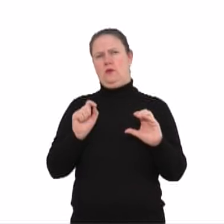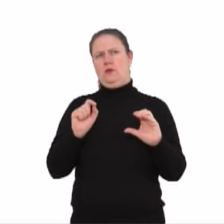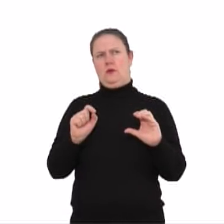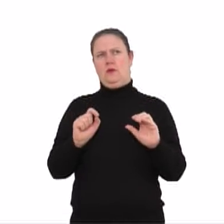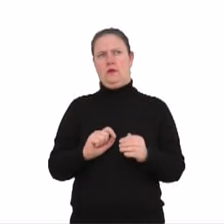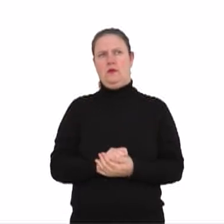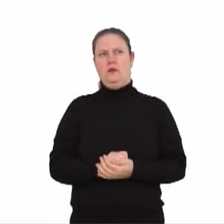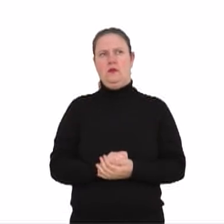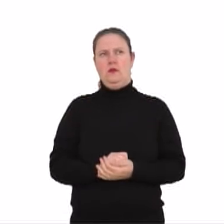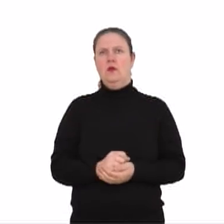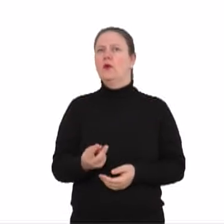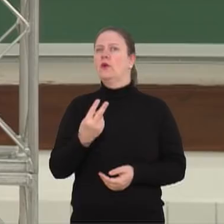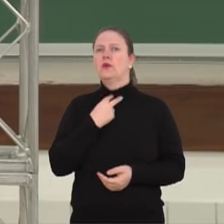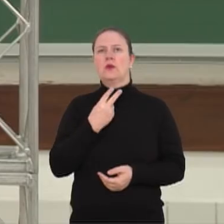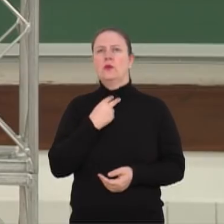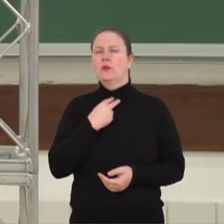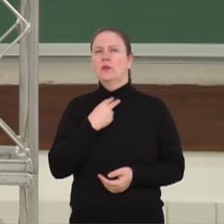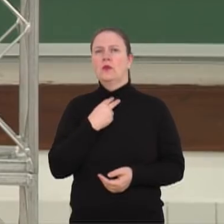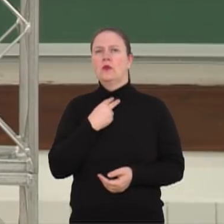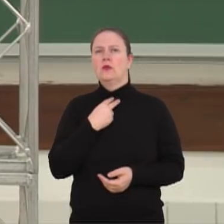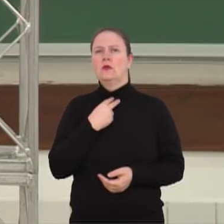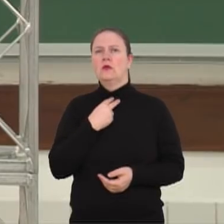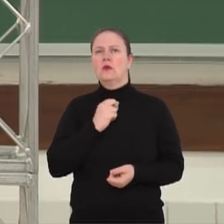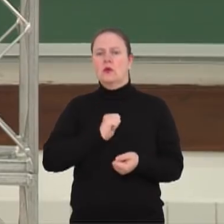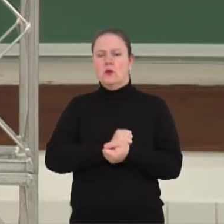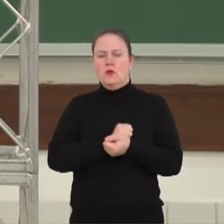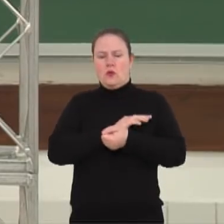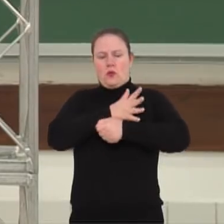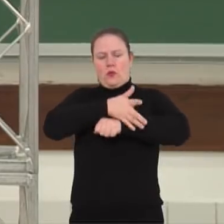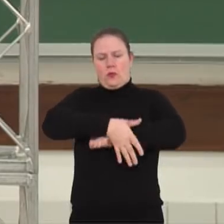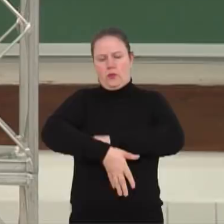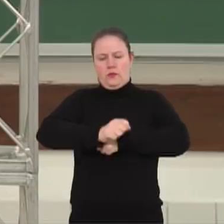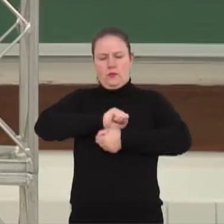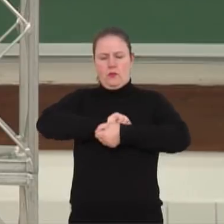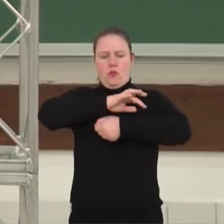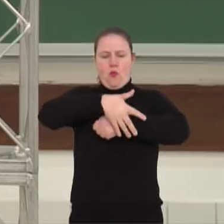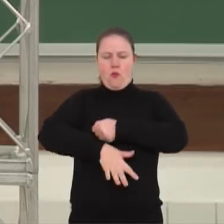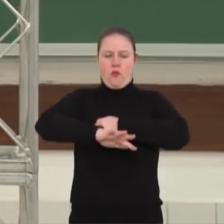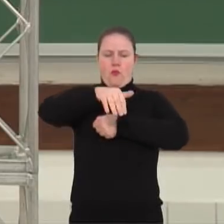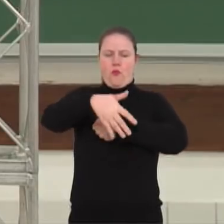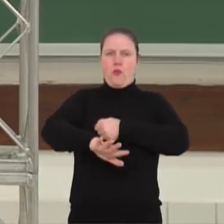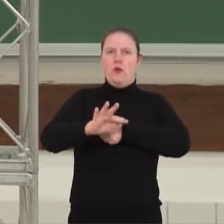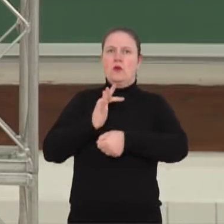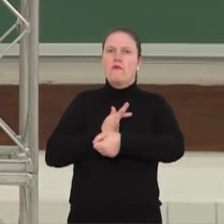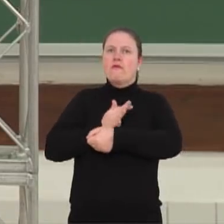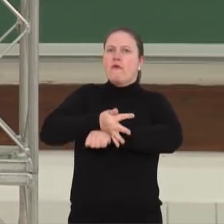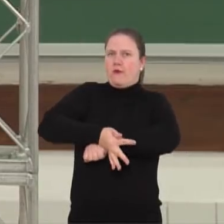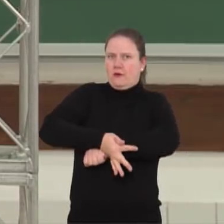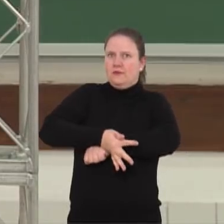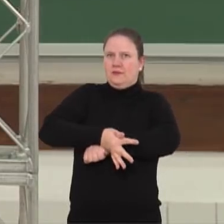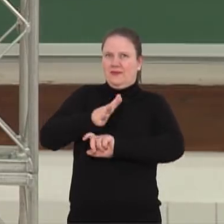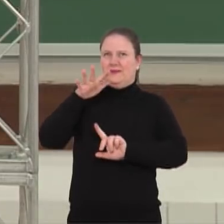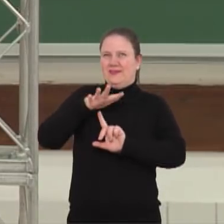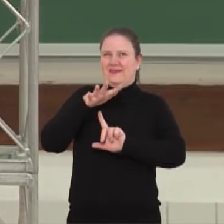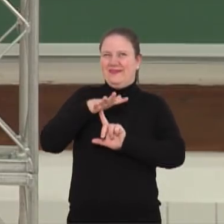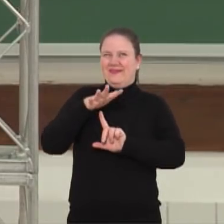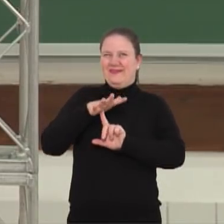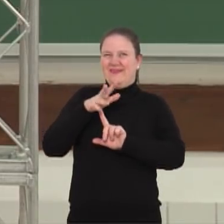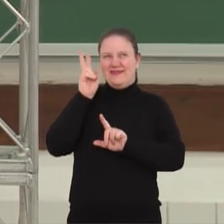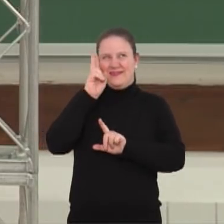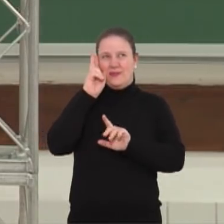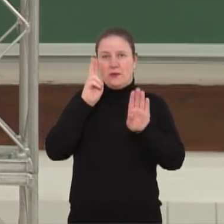respondeu? Você não consegue ver Iguaçu Falls, né? São as Cataratas do Iguaçu, que ficam onde? Que lugar que é esse?